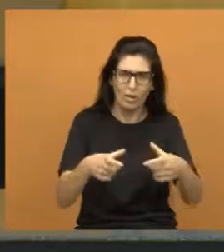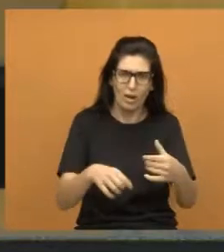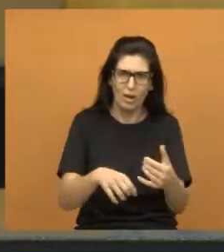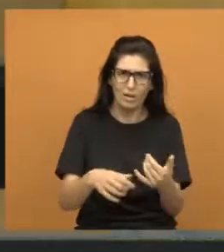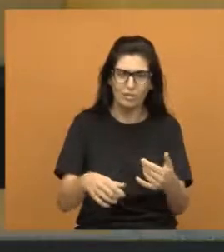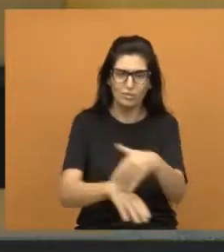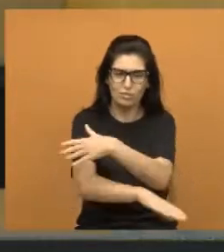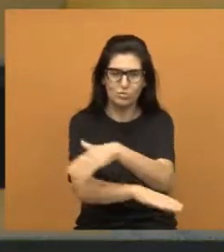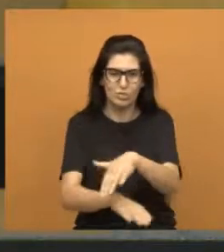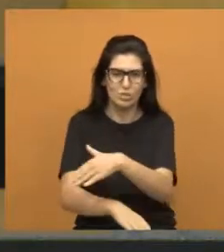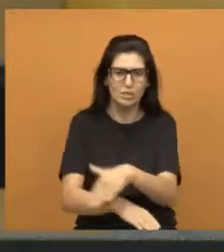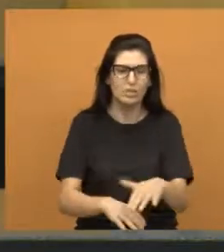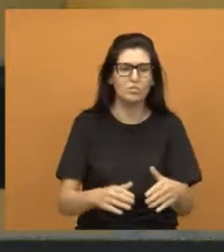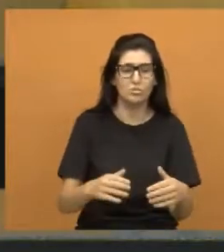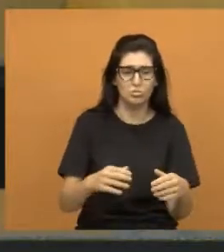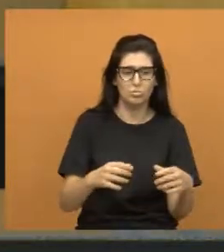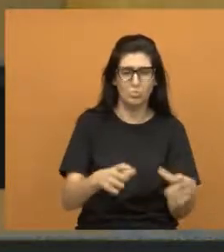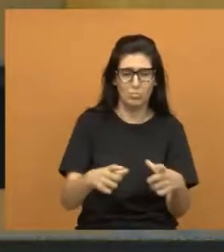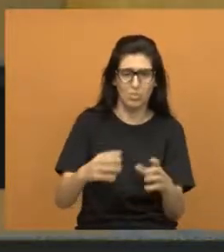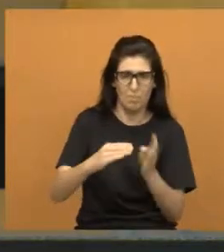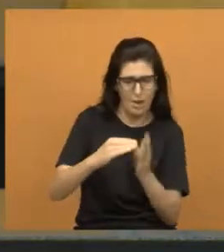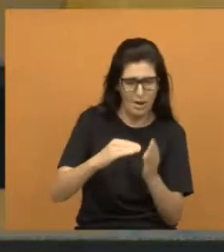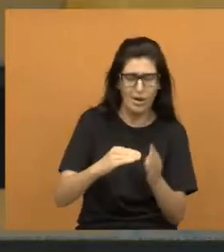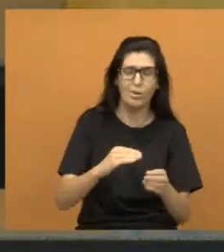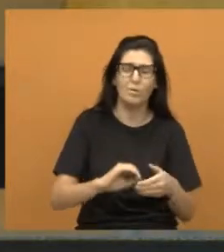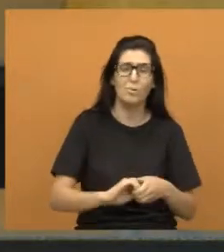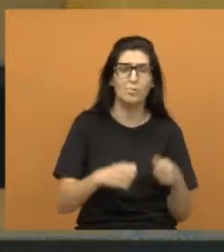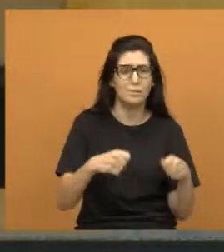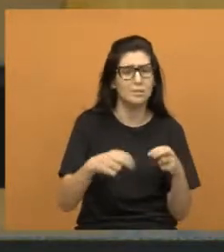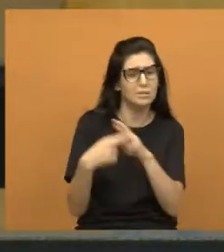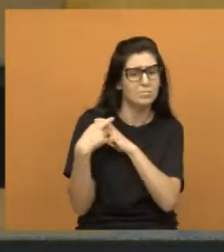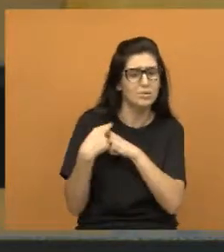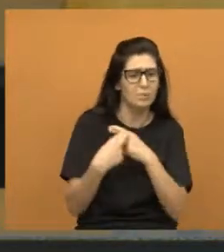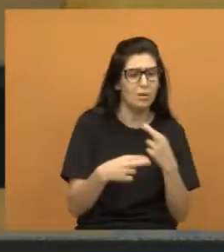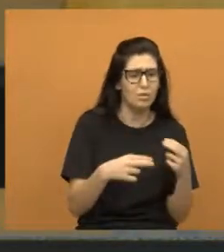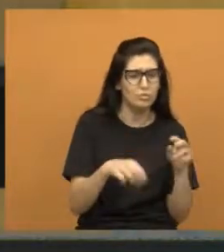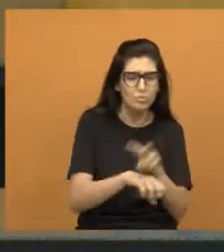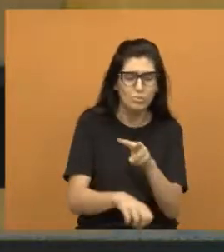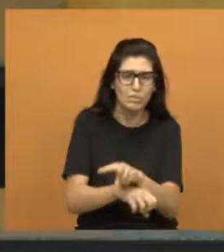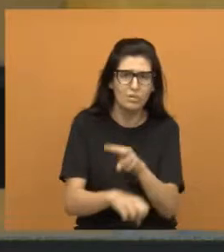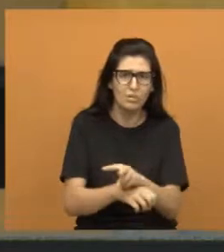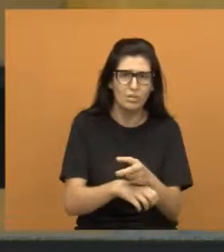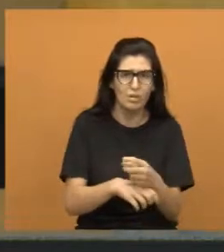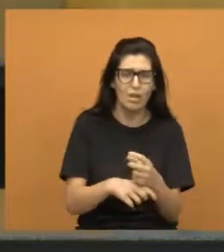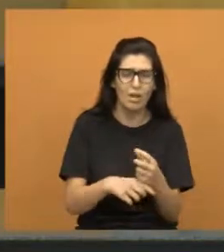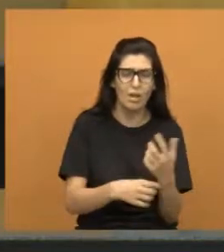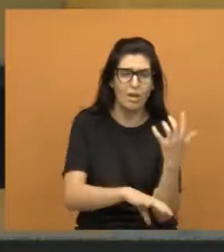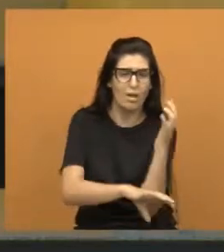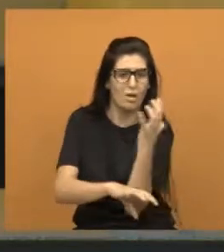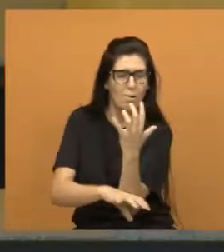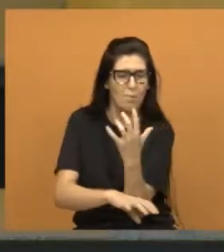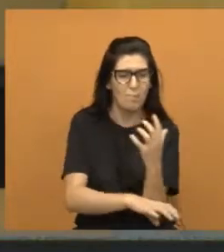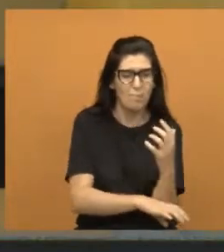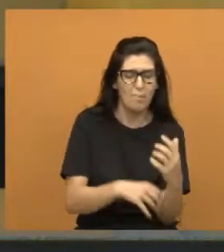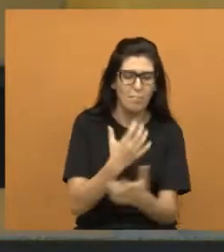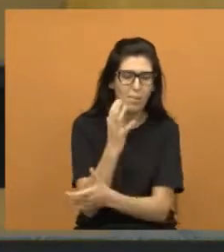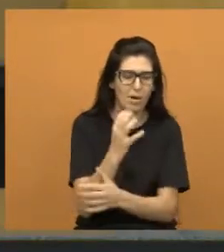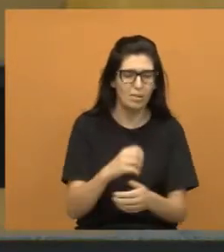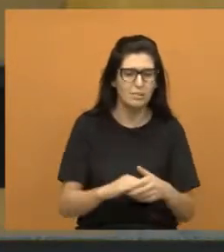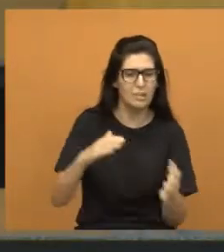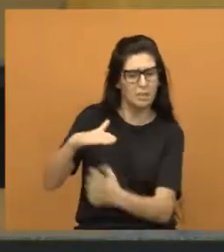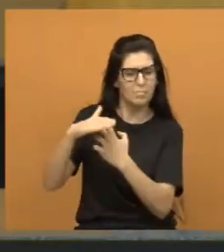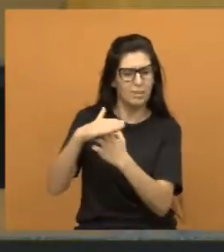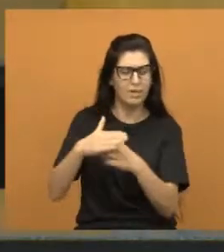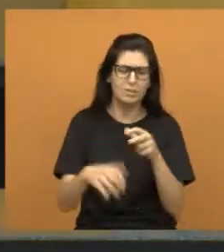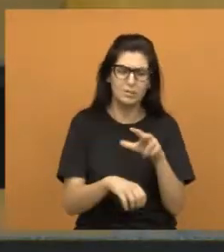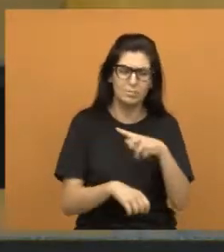as praças do nosso município. A gente vê que há uma empolgação no começo, a empresa assume